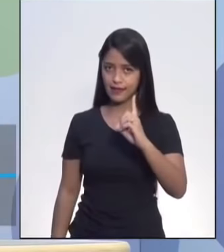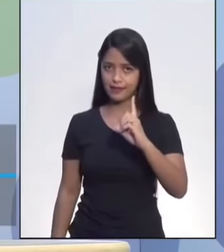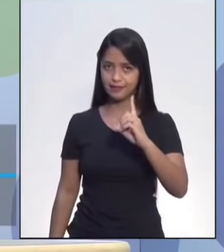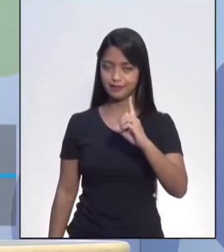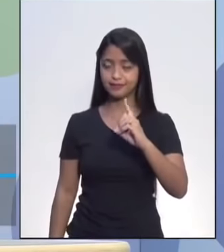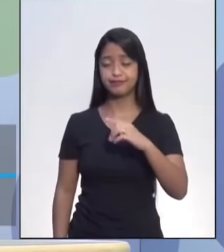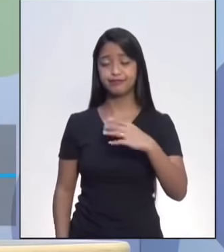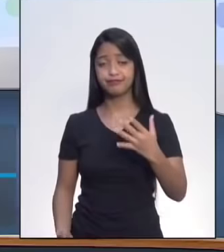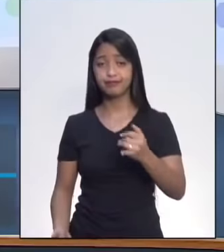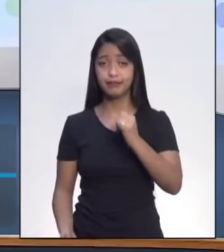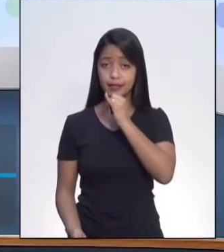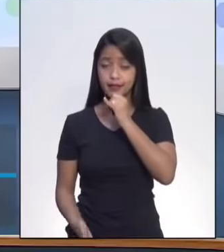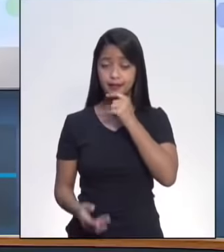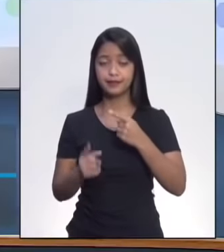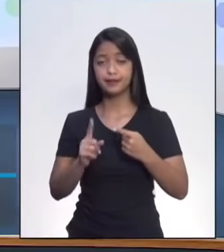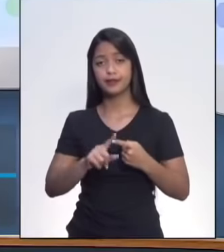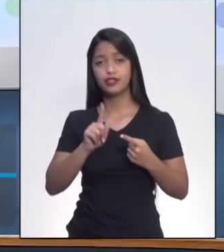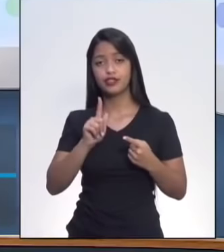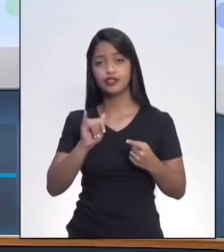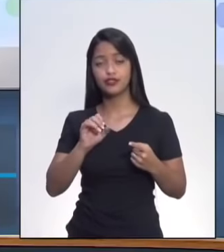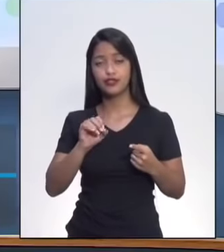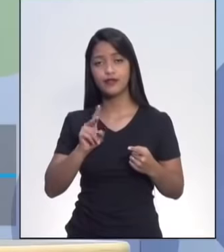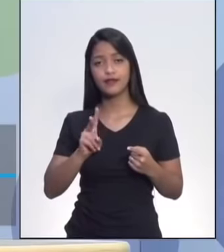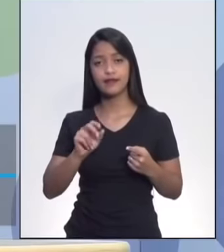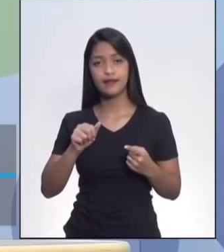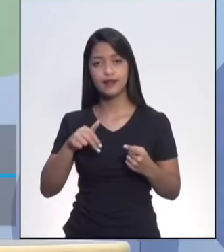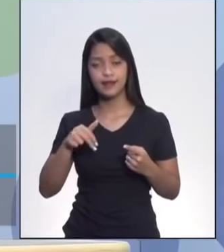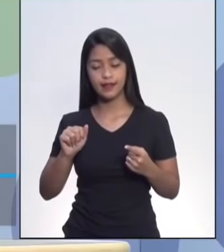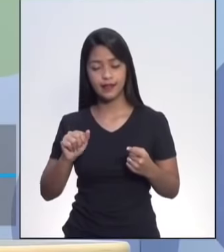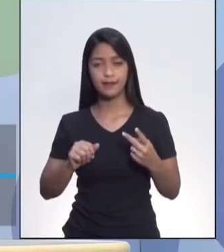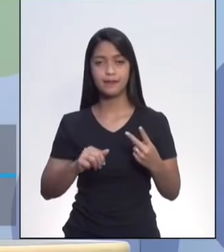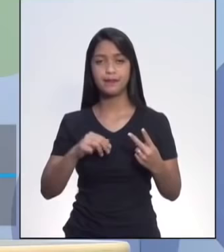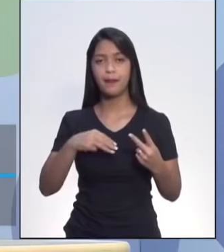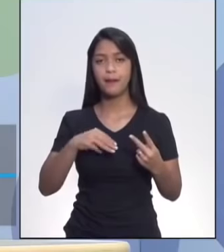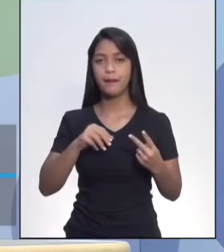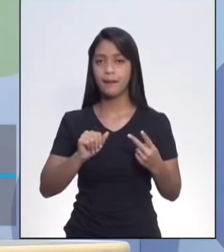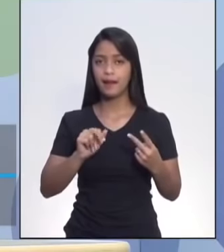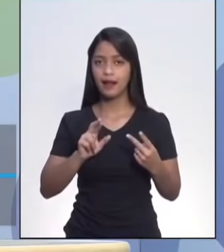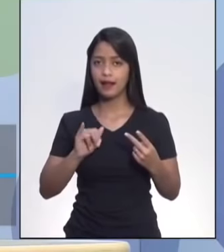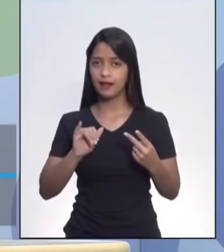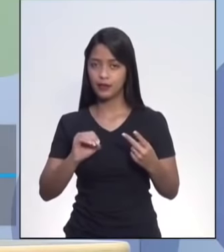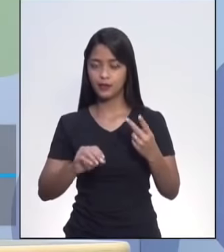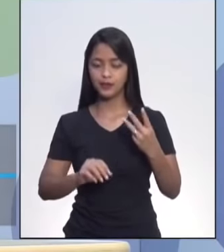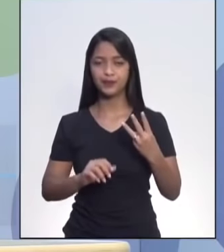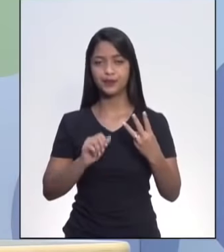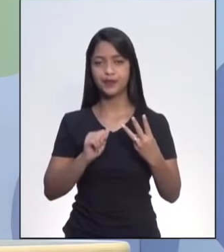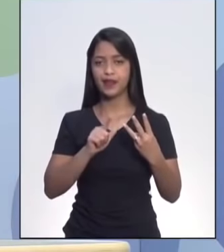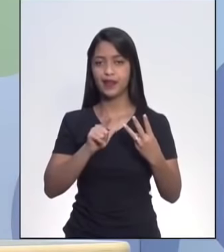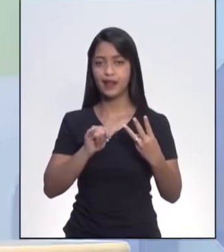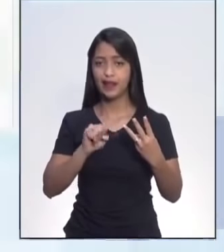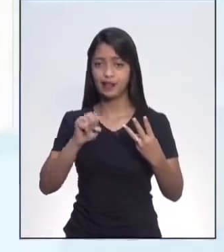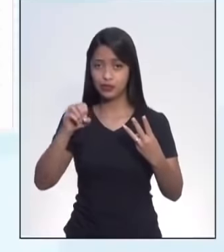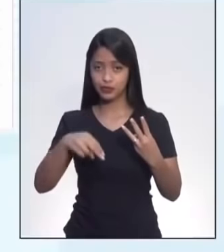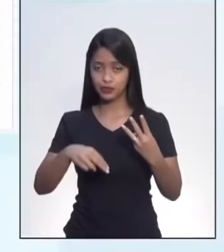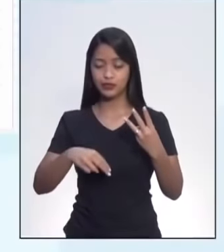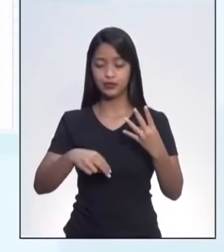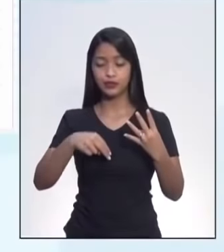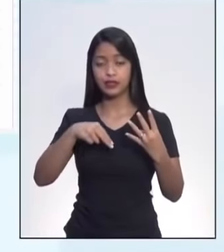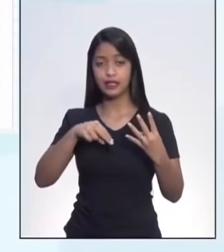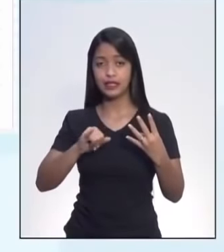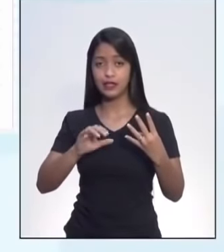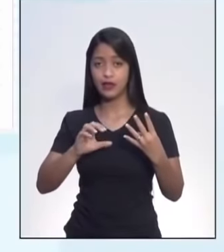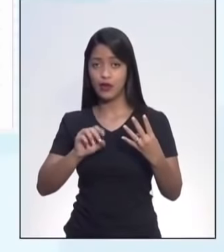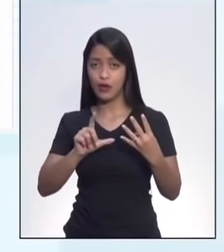exemplo, Giovana, o Mário Morales, o Alisson, a Nicole, o João Victor, a